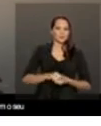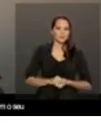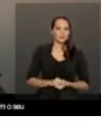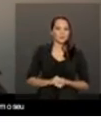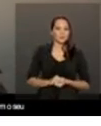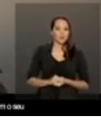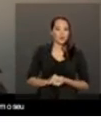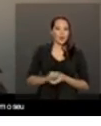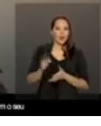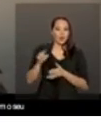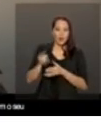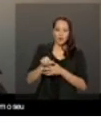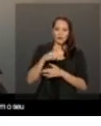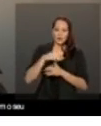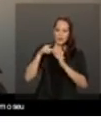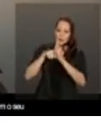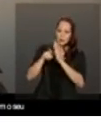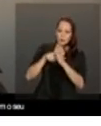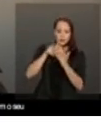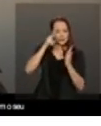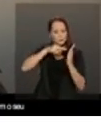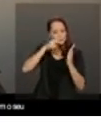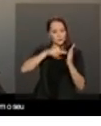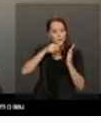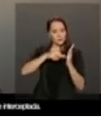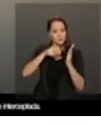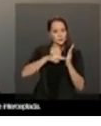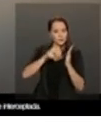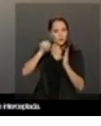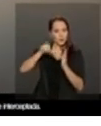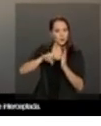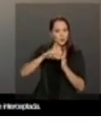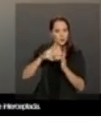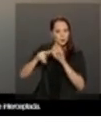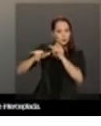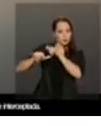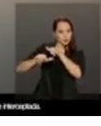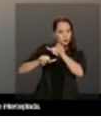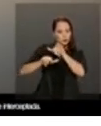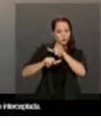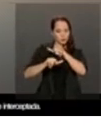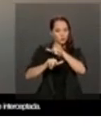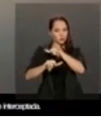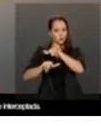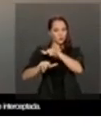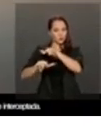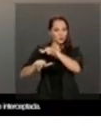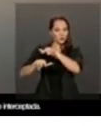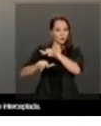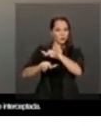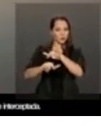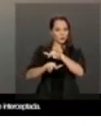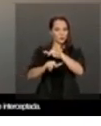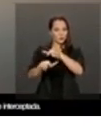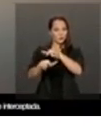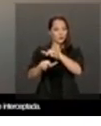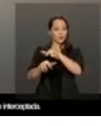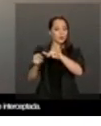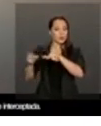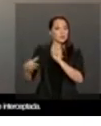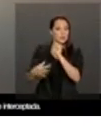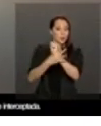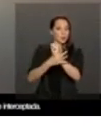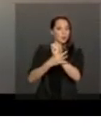Enquanto os dados estão sendo checados, o caçador mantém o seu acompanhamento em uma posição segura em relação à